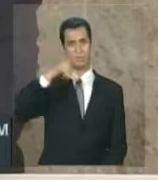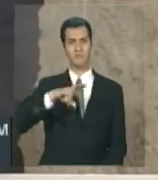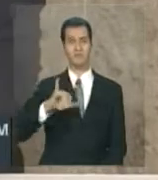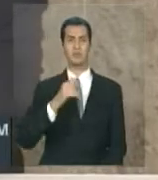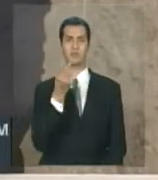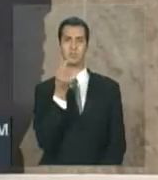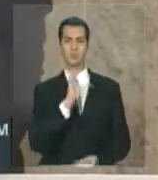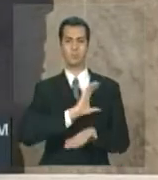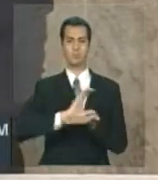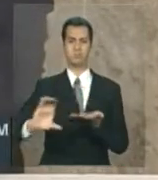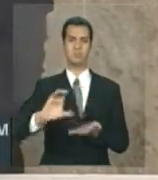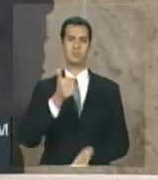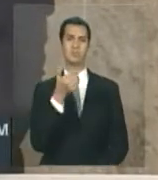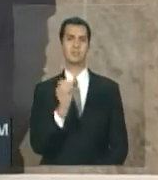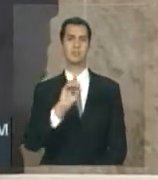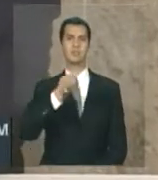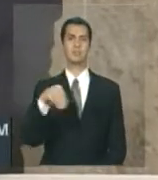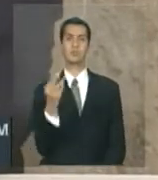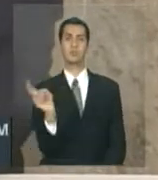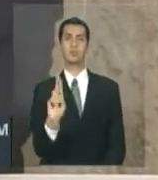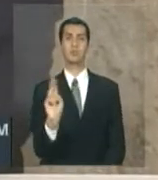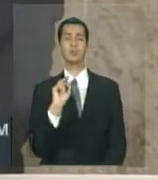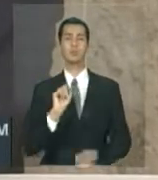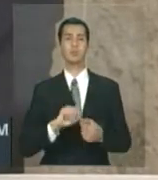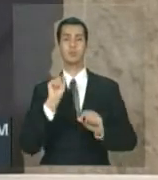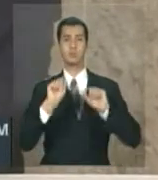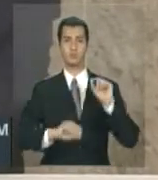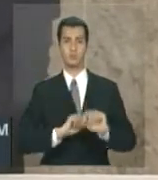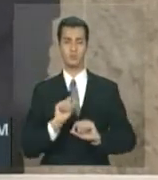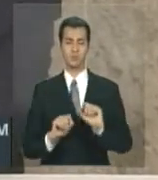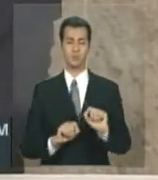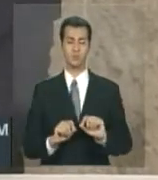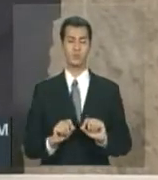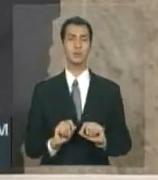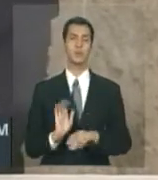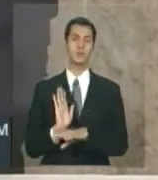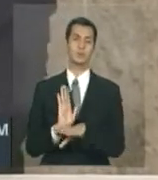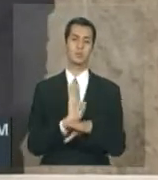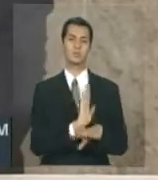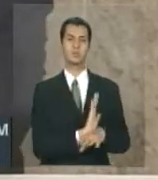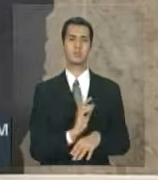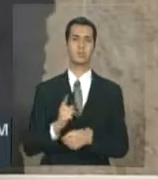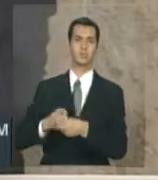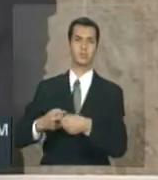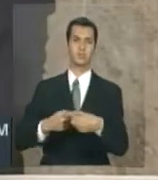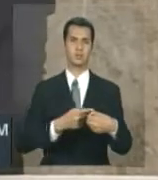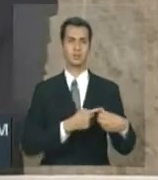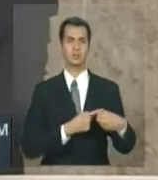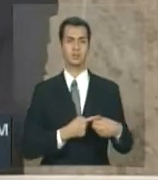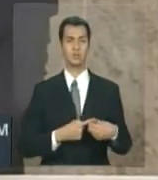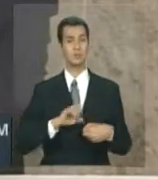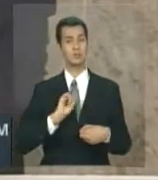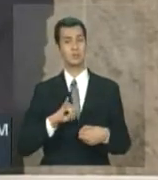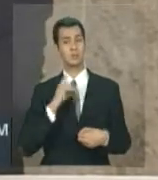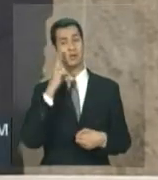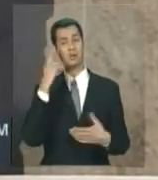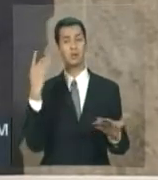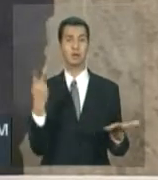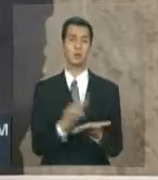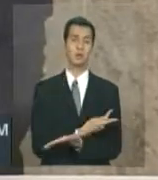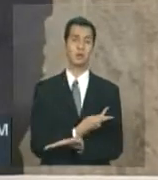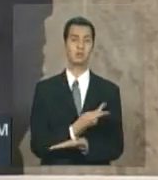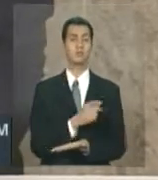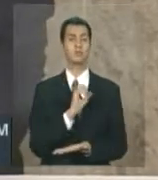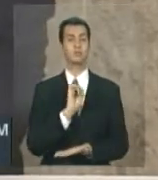para colocar naquilo que for fundamental nos municípios que eventualmente